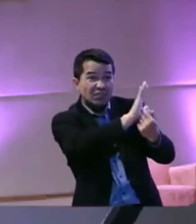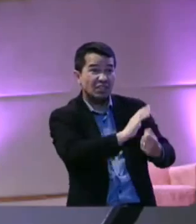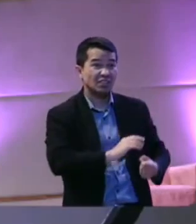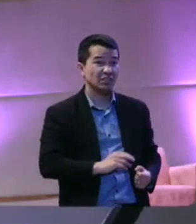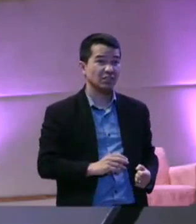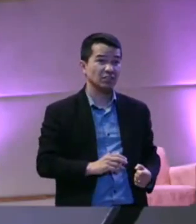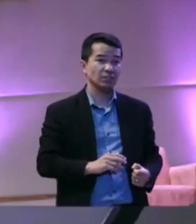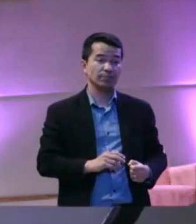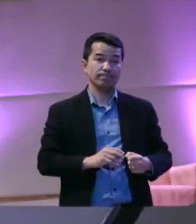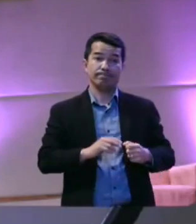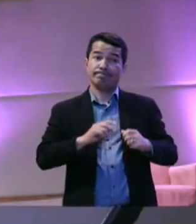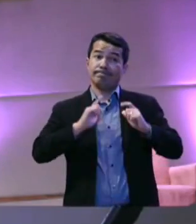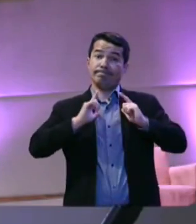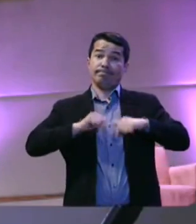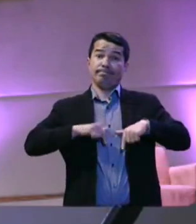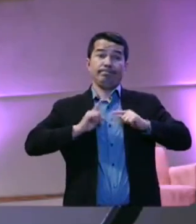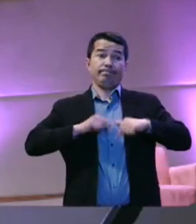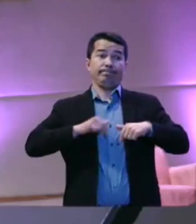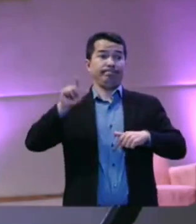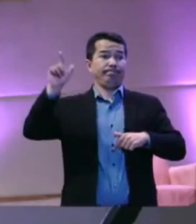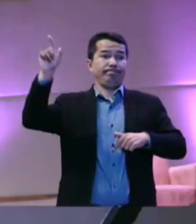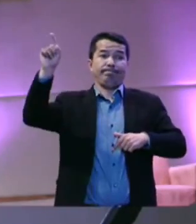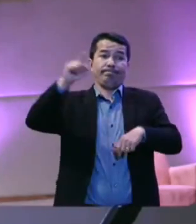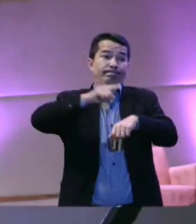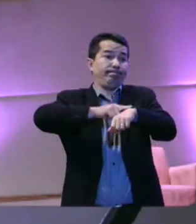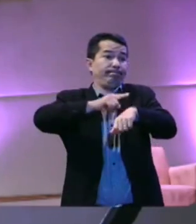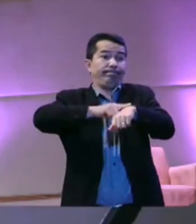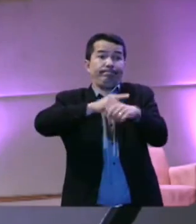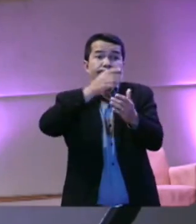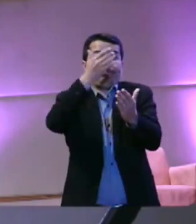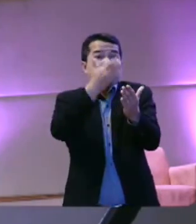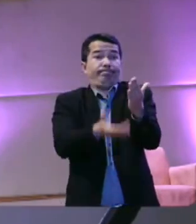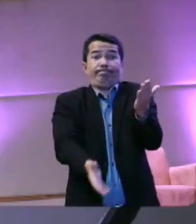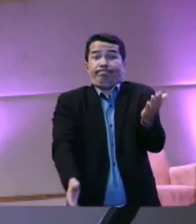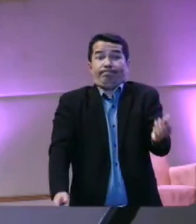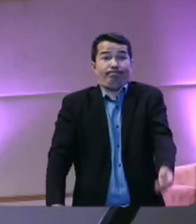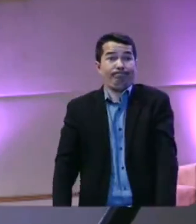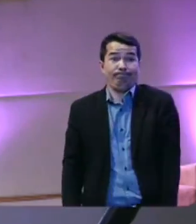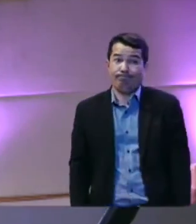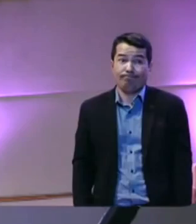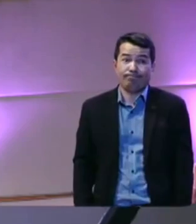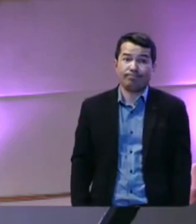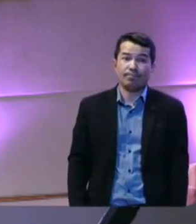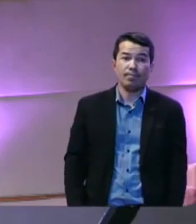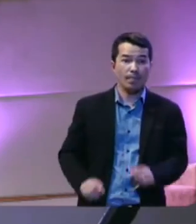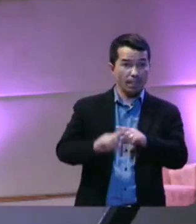Israel deixou passar o tempo da visitação. O